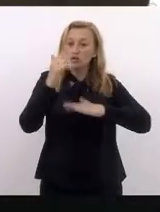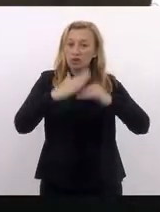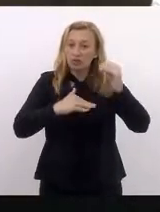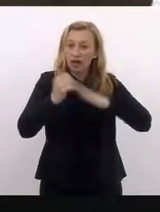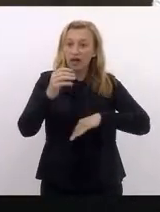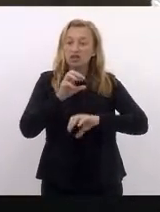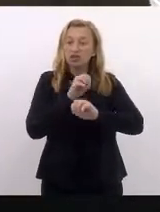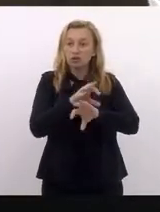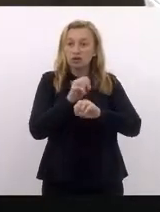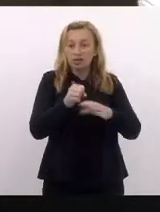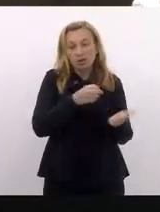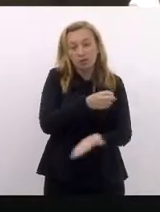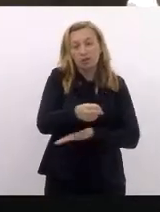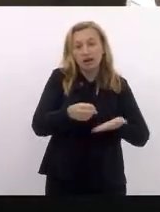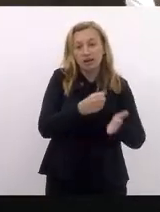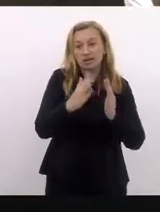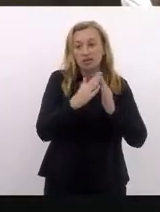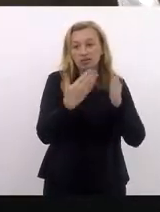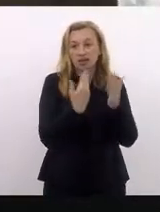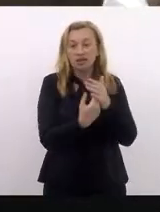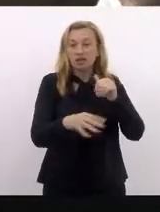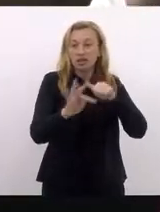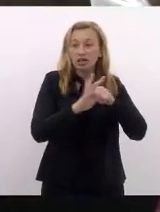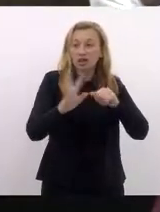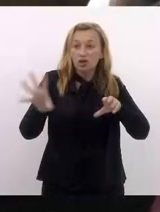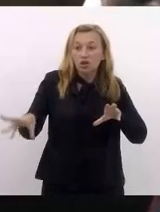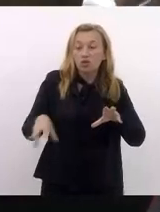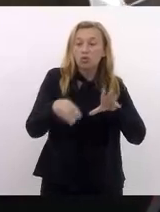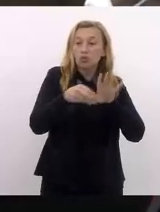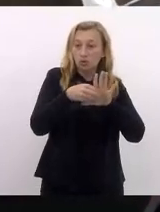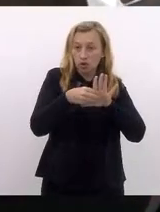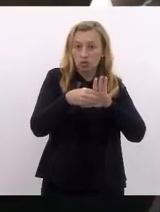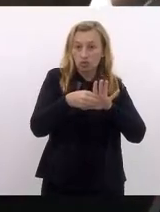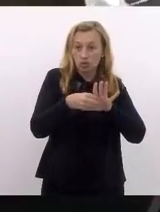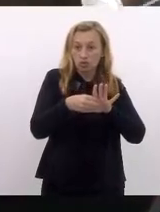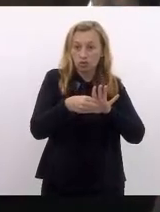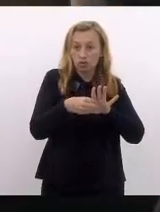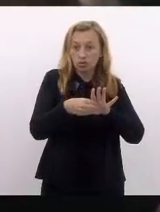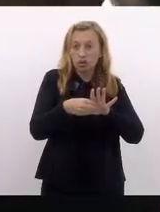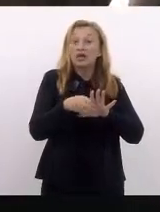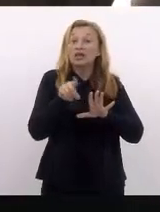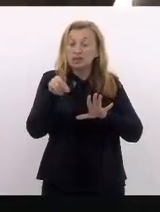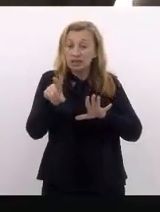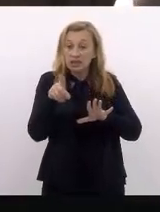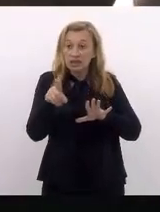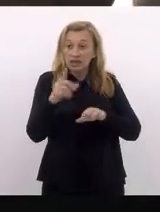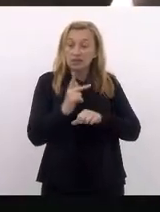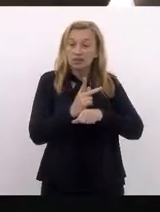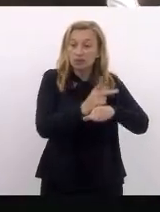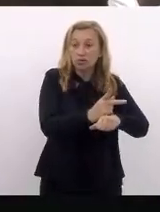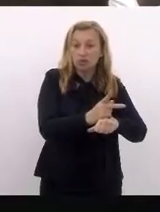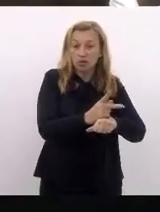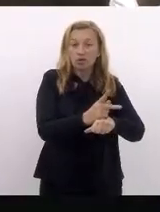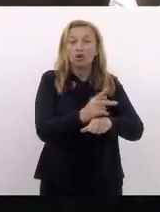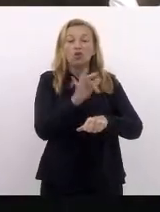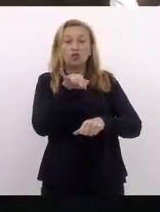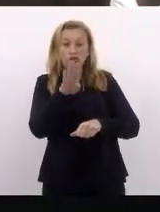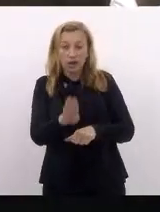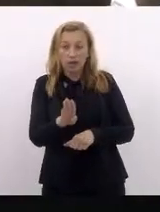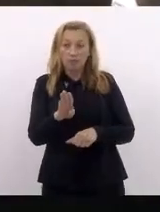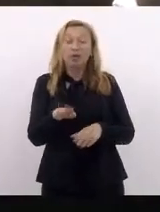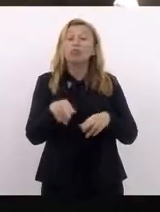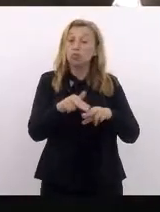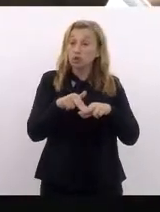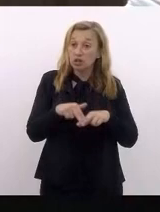profissionais da Educação Básica da Faetec serão incluídos nesse nesse nessa gratificação nesse abono da fundeb